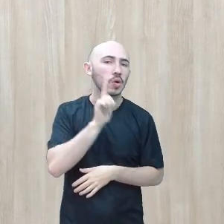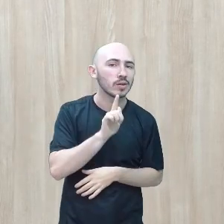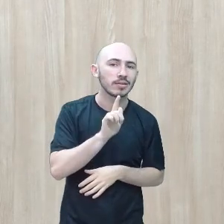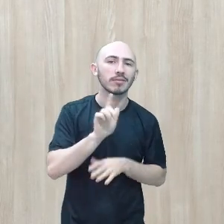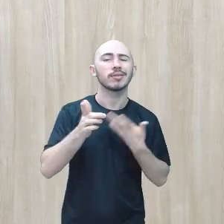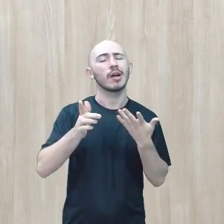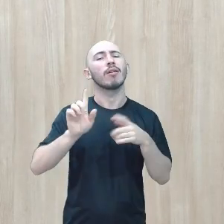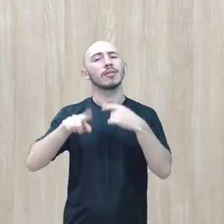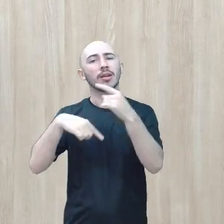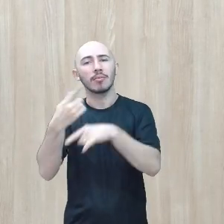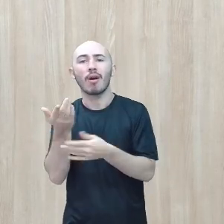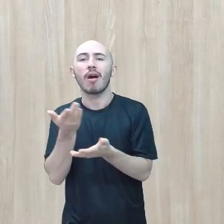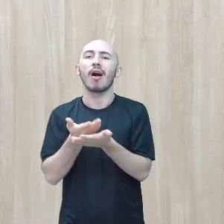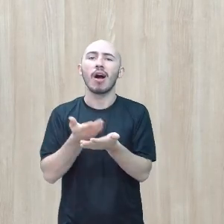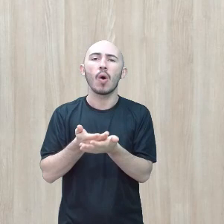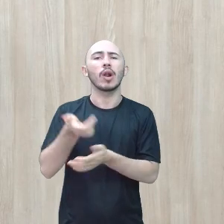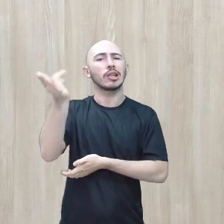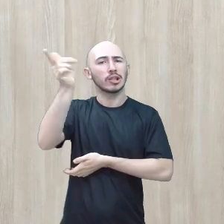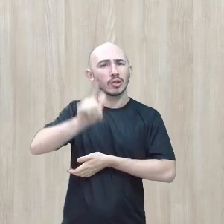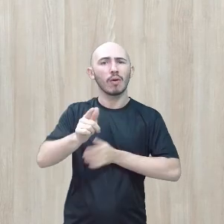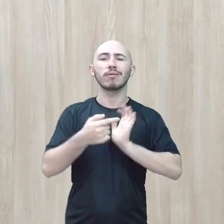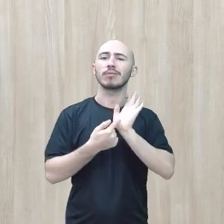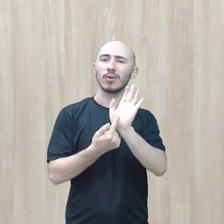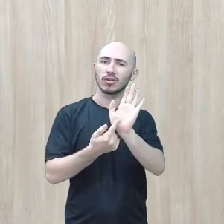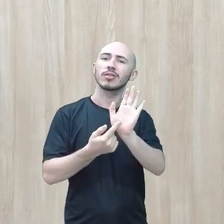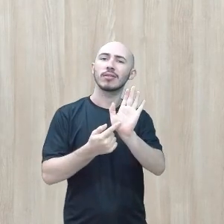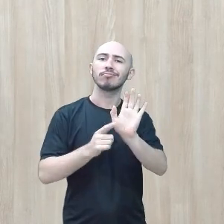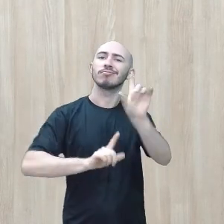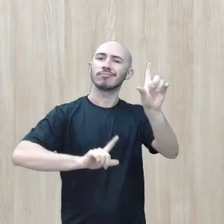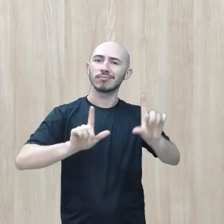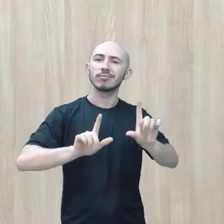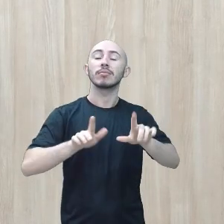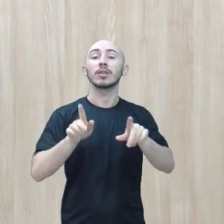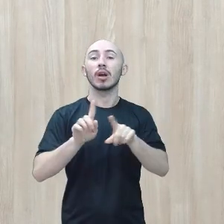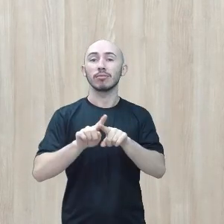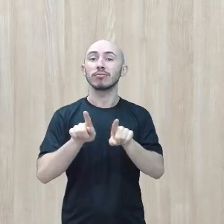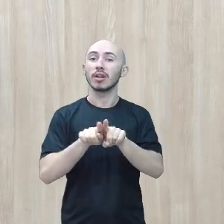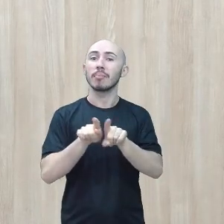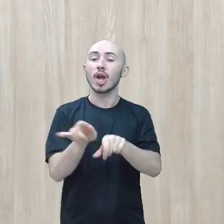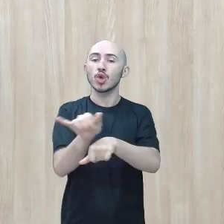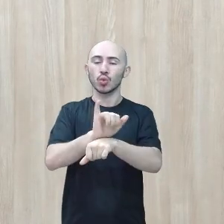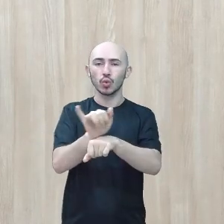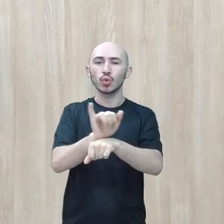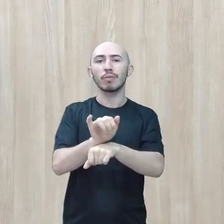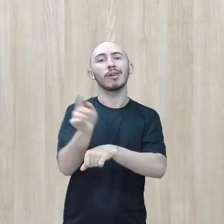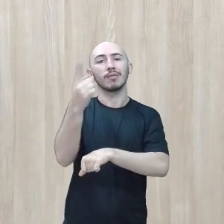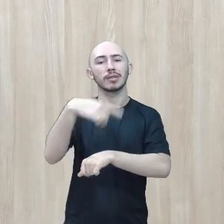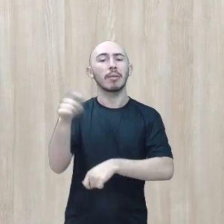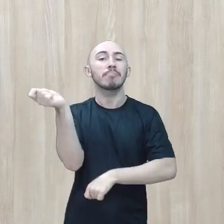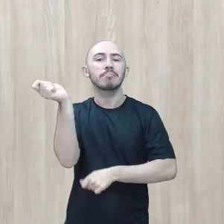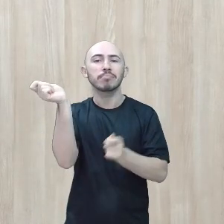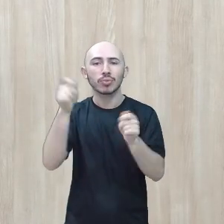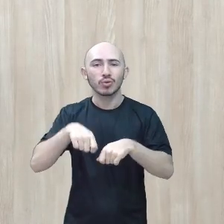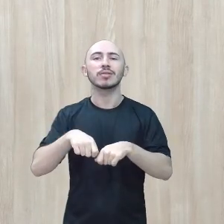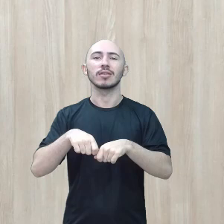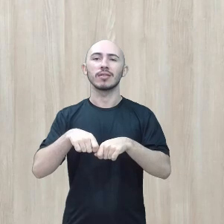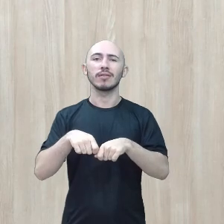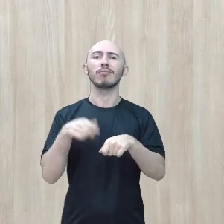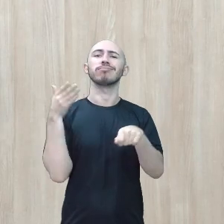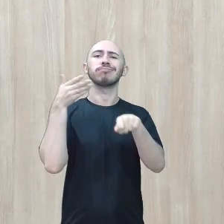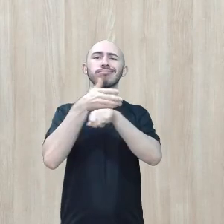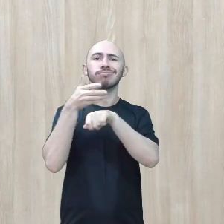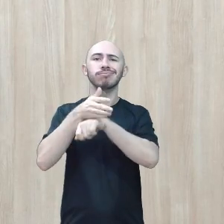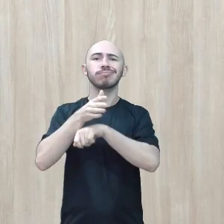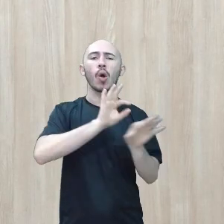mais tarde essa aula vai ser reprisada e depois ela vai ficar no YouTube. Então, é só você ir lá, voltar quantas vezes